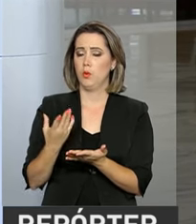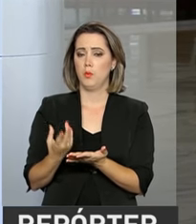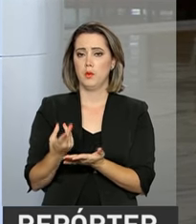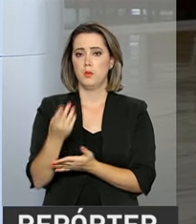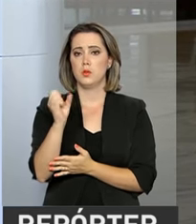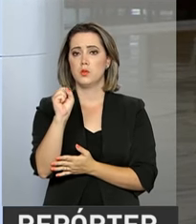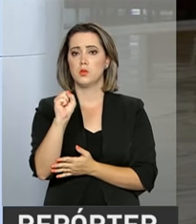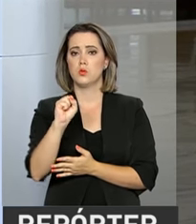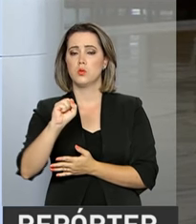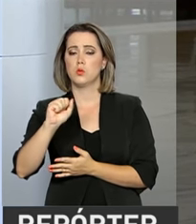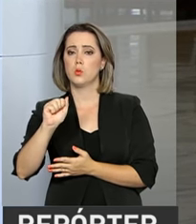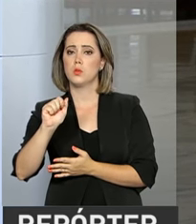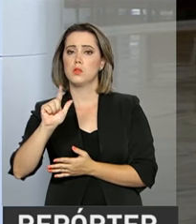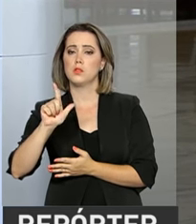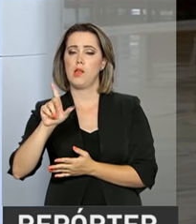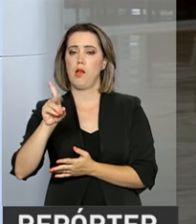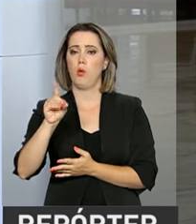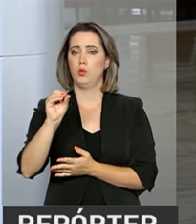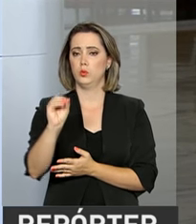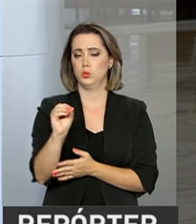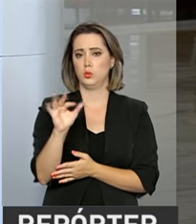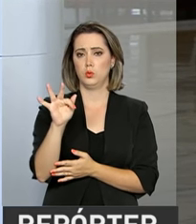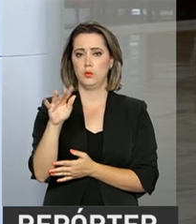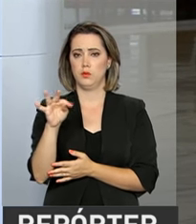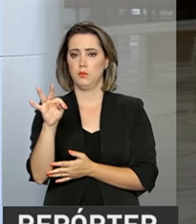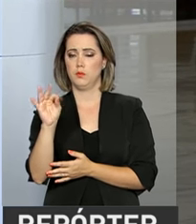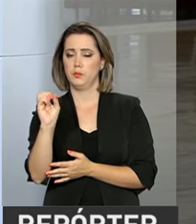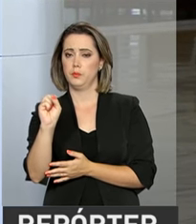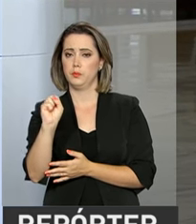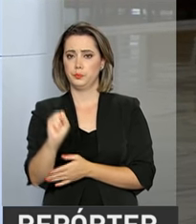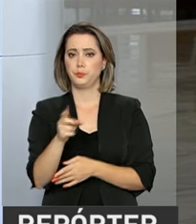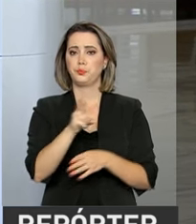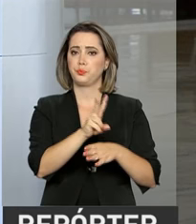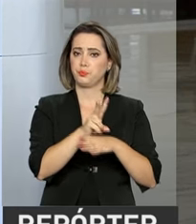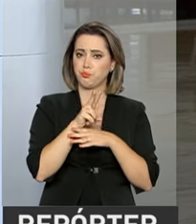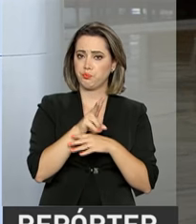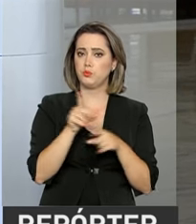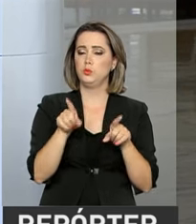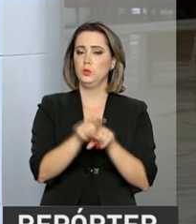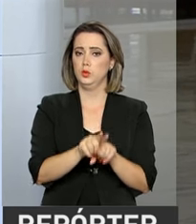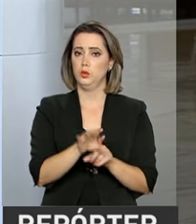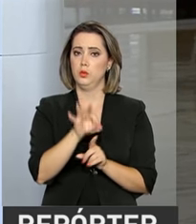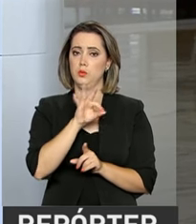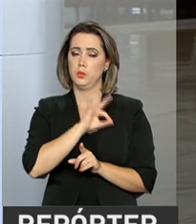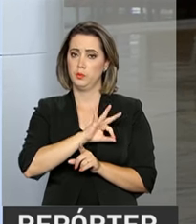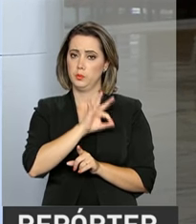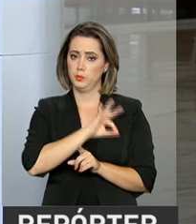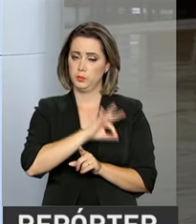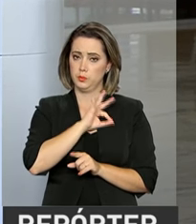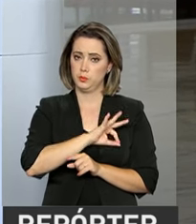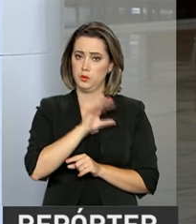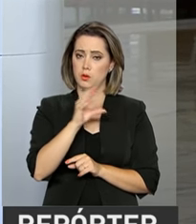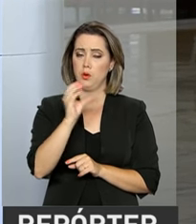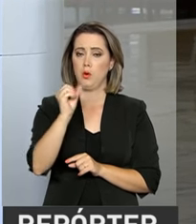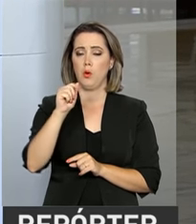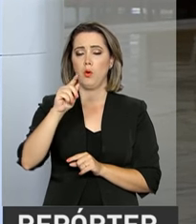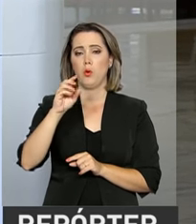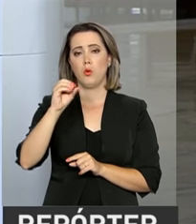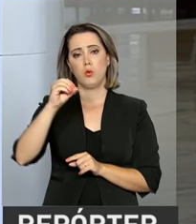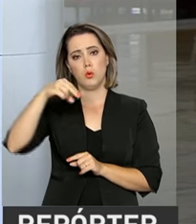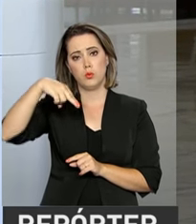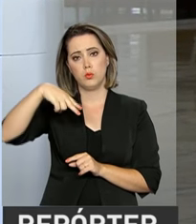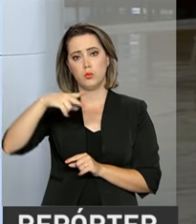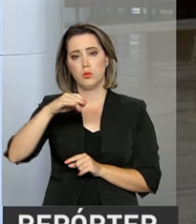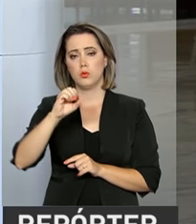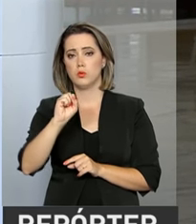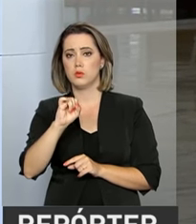do FGTS, primeiro porque o crédito consignado permite que o desconto das parcelas do financiamento ocorra no próprio